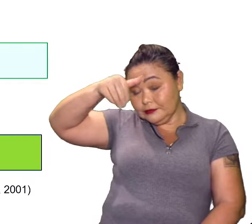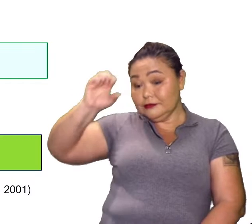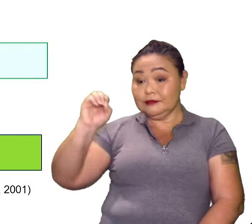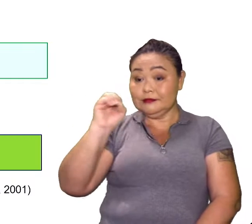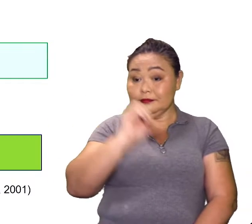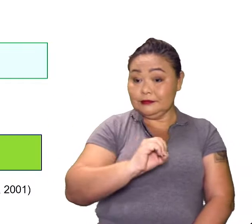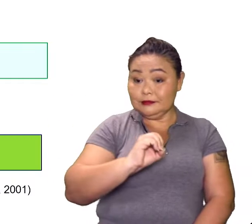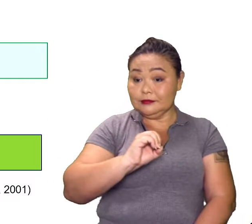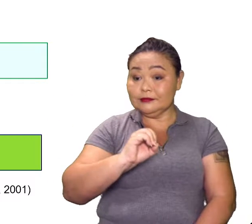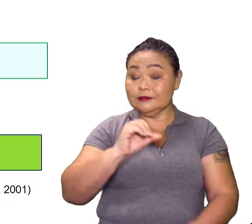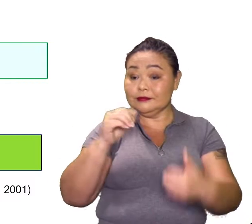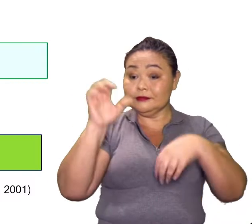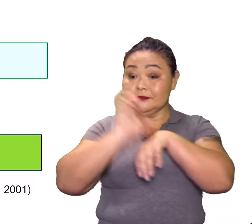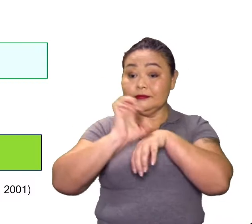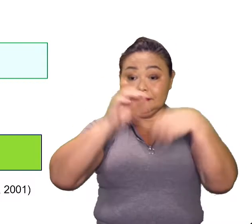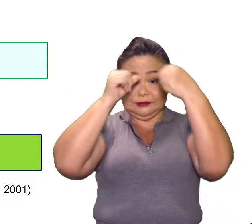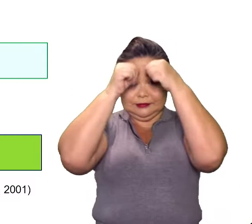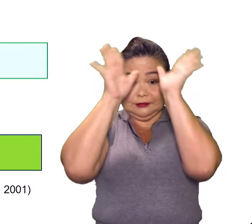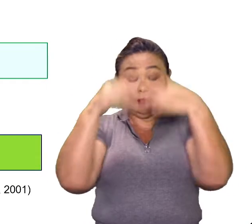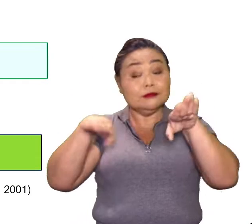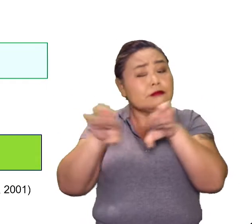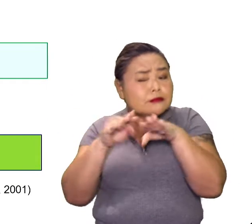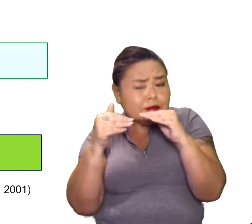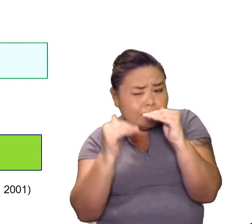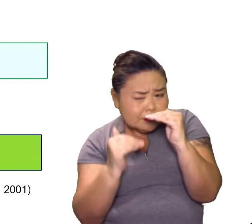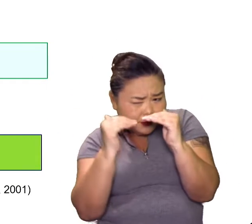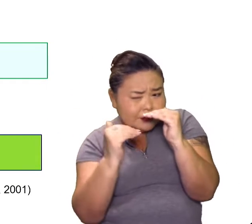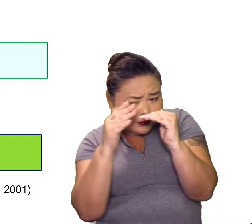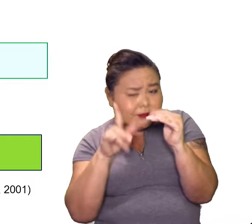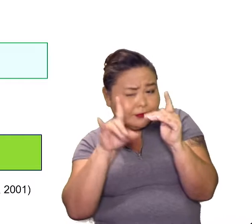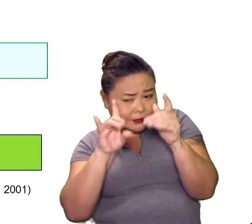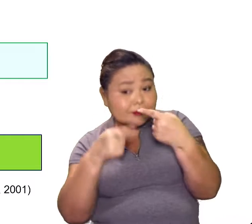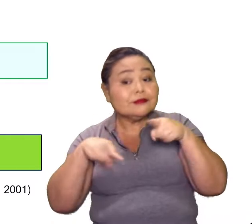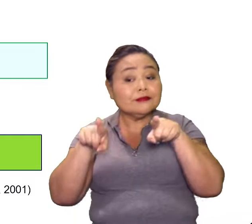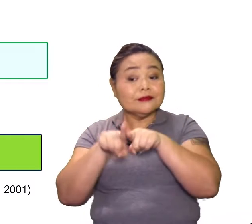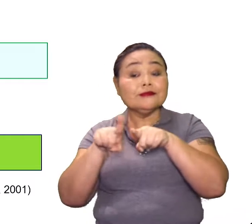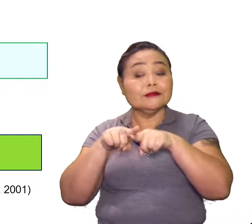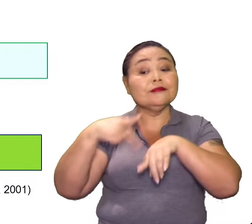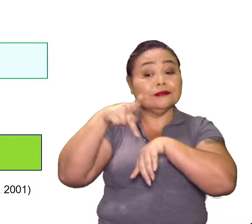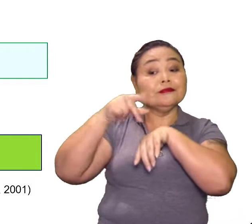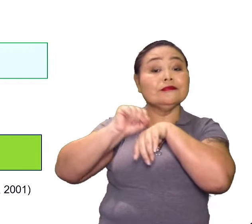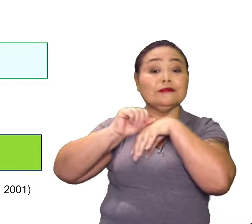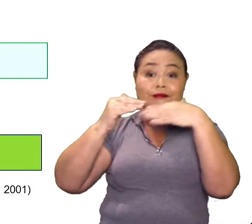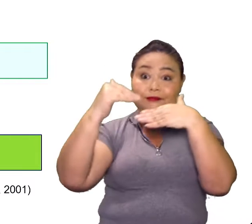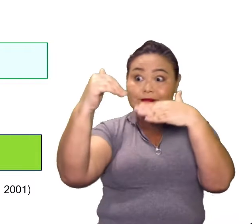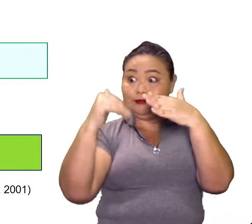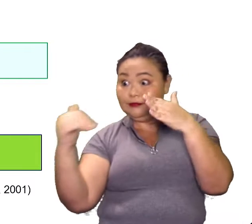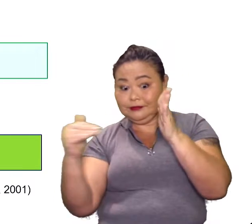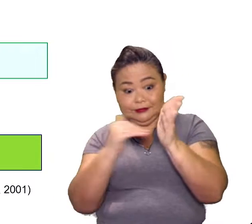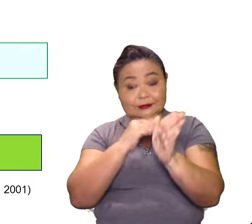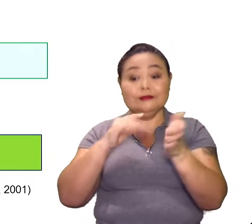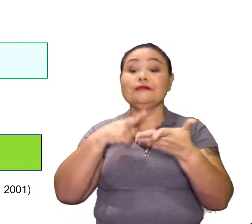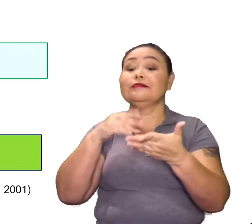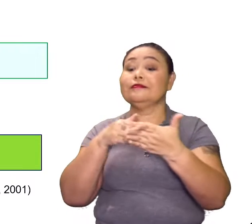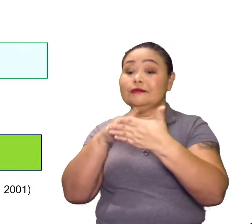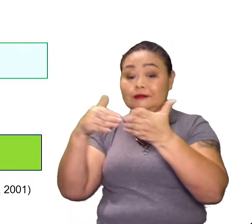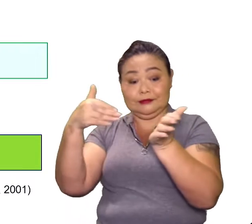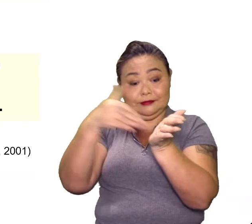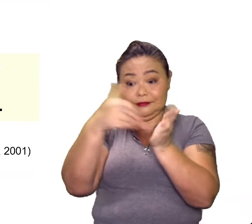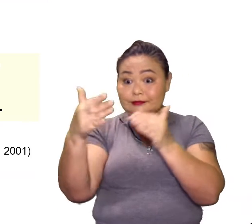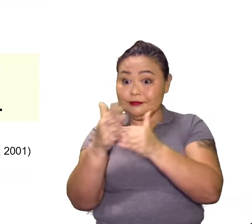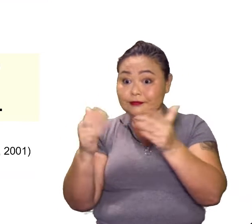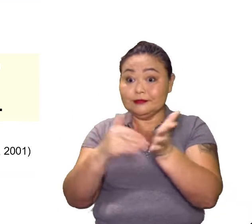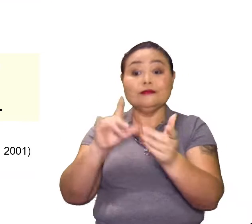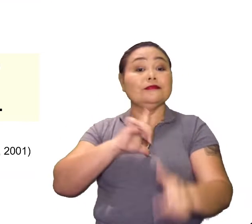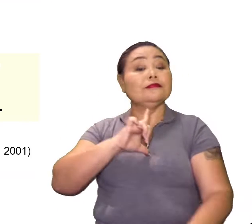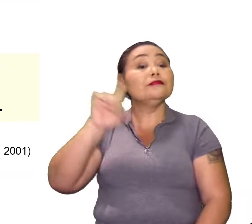a oeste o estado do Acre e também um pedaço da Bolívia. Então, esses são os limites de fronteira do estado